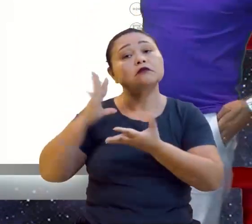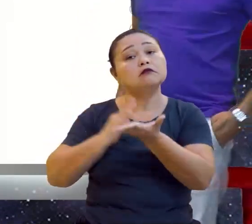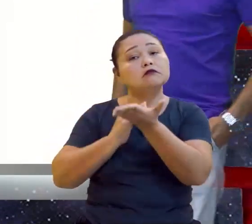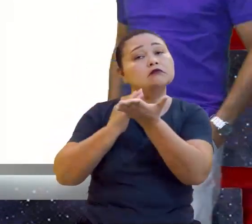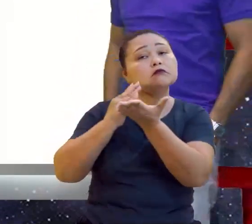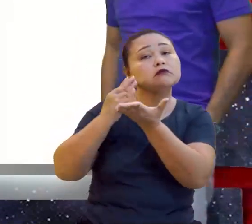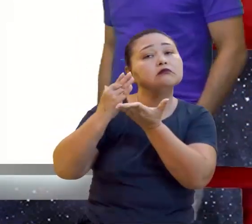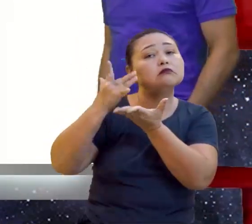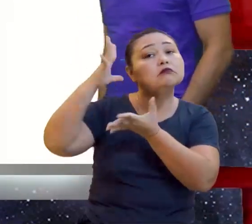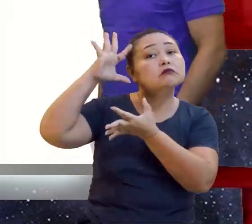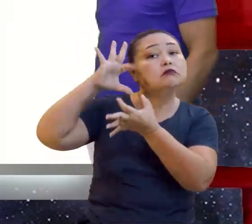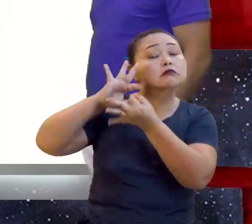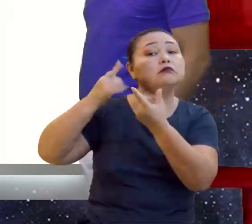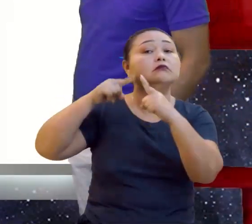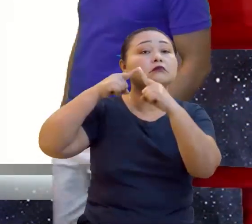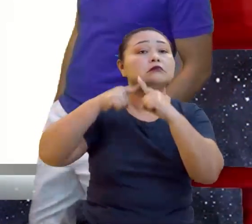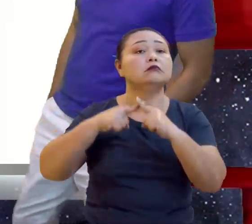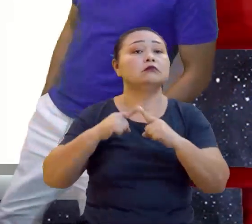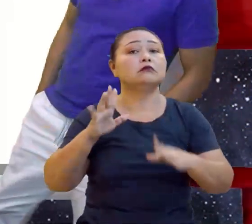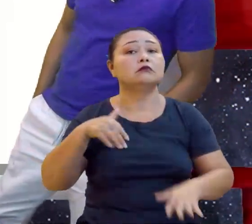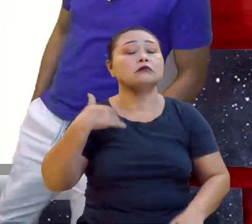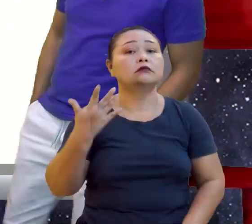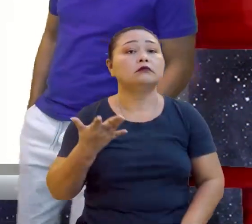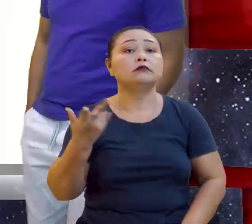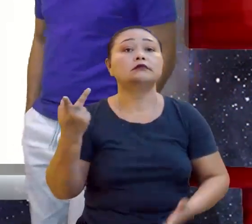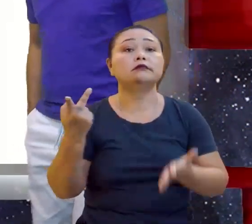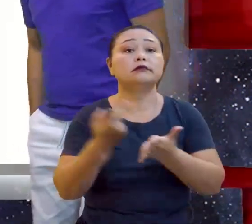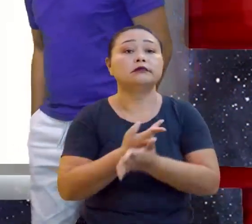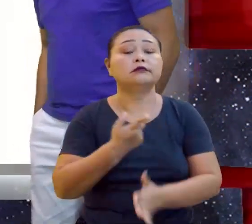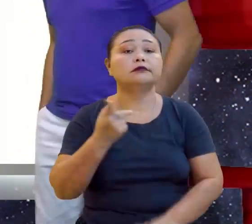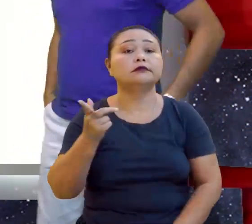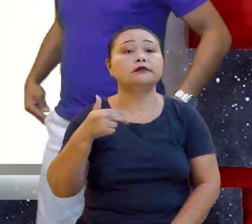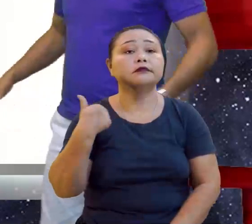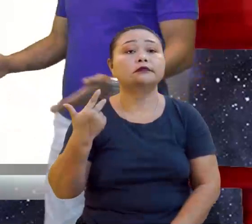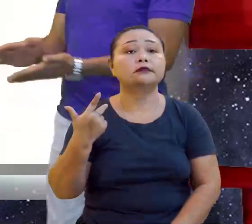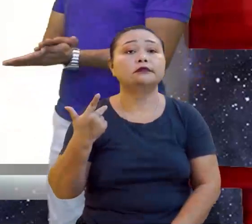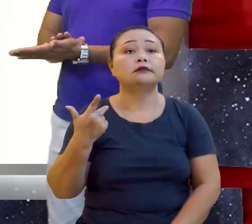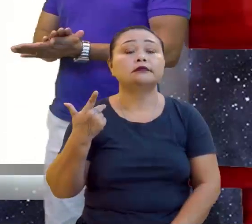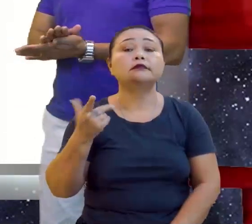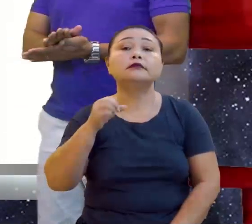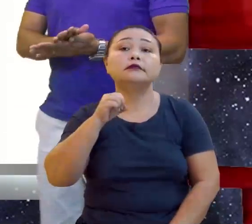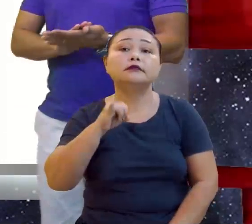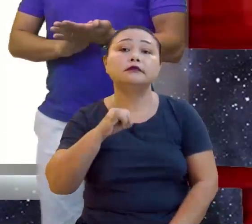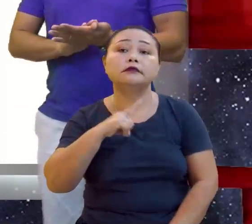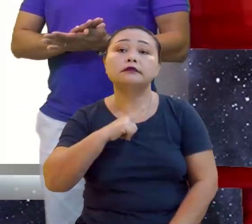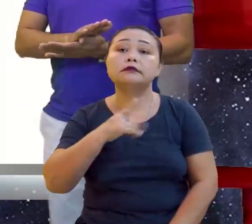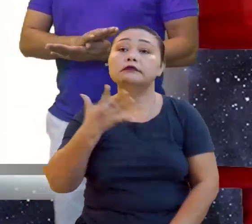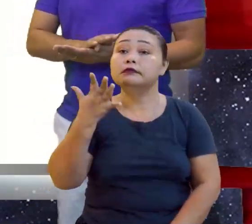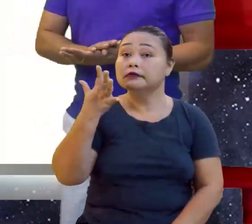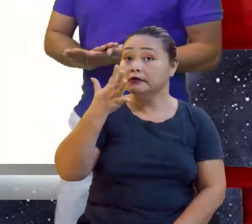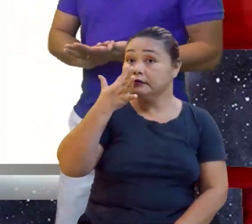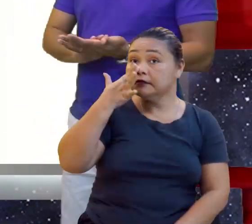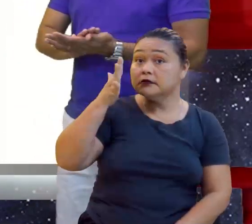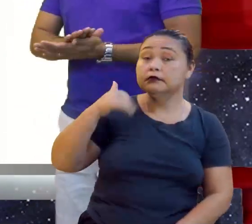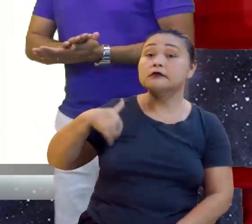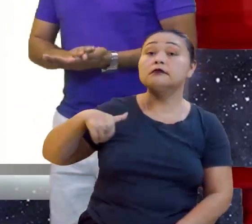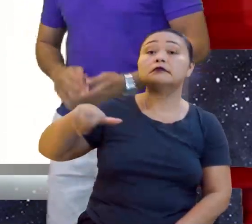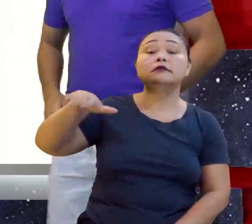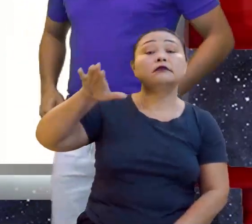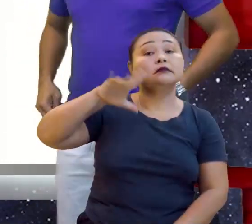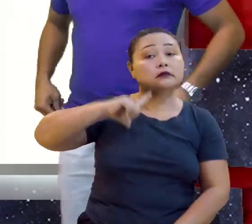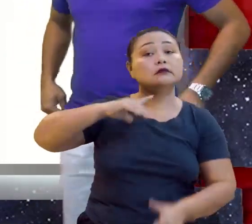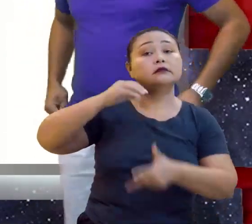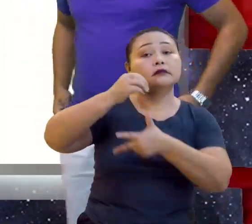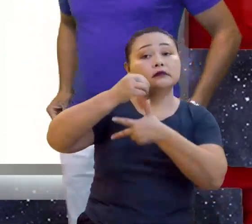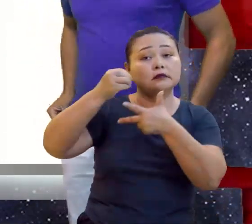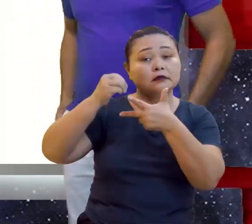isso. Pois é. Aí o que acontece, né? Acontece que, se você observar, a maioria das coisas que caem no Enem